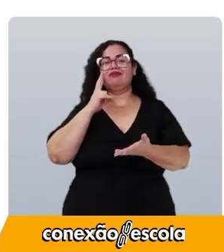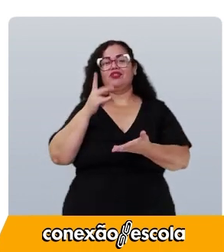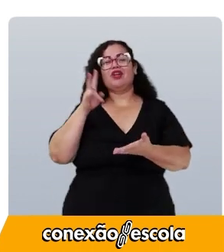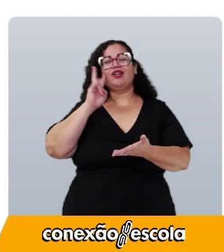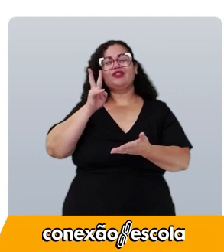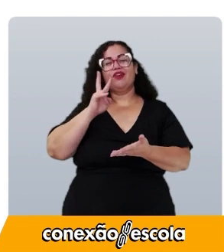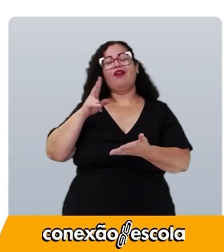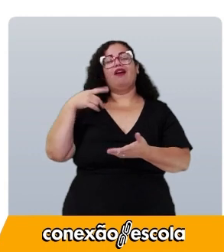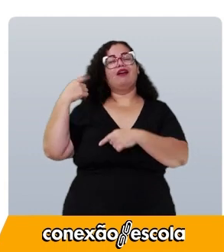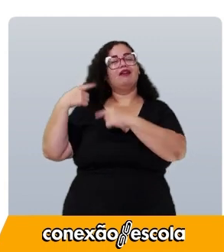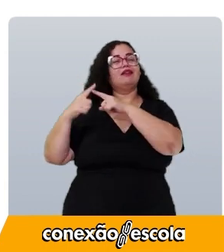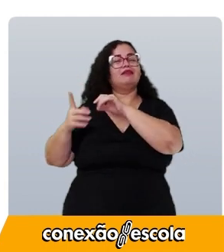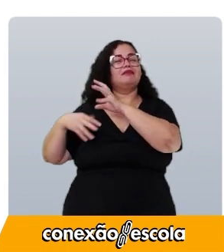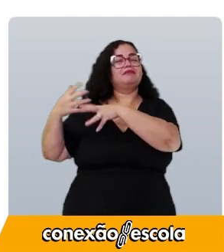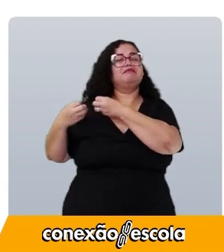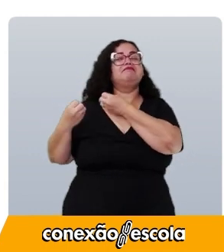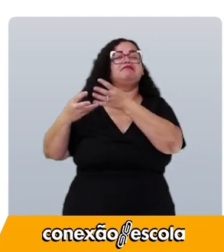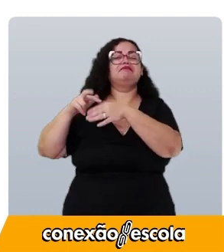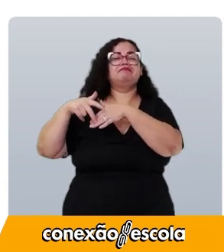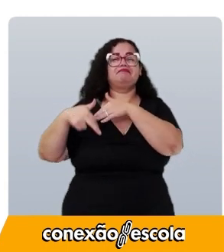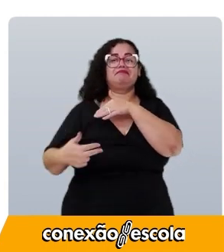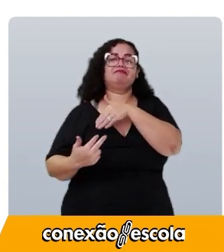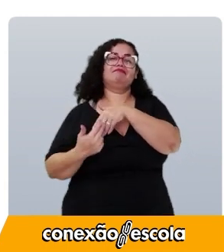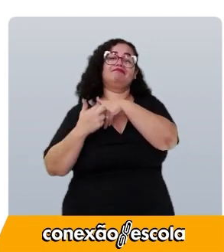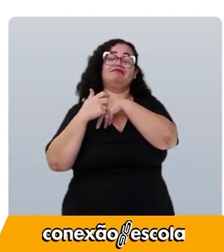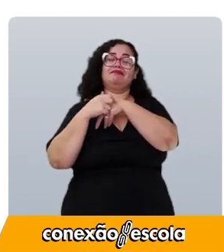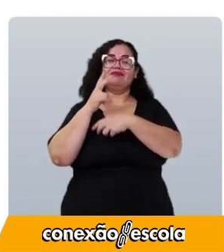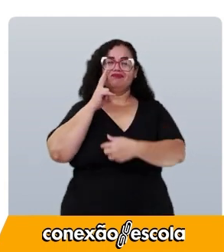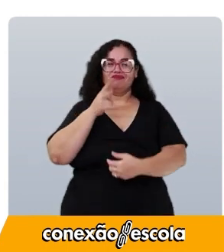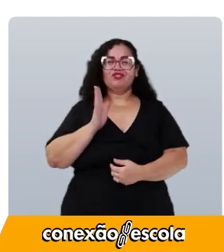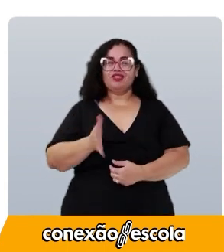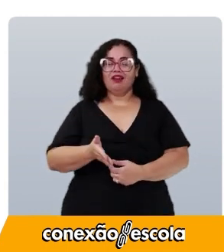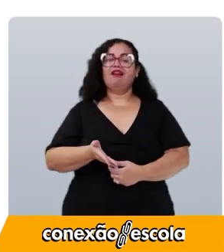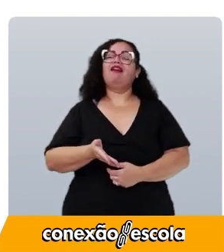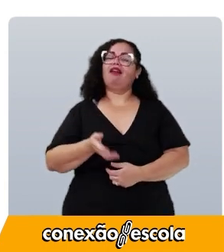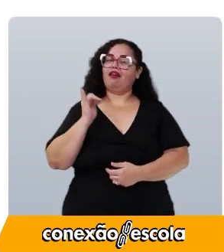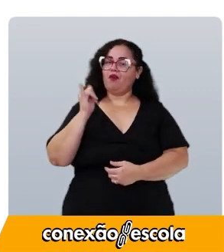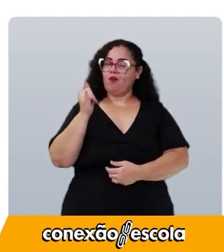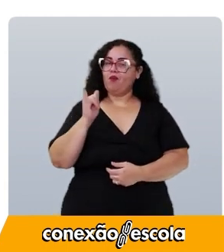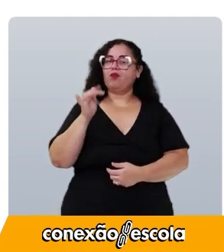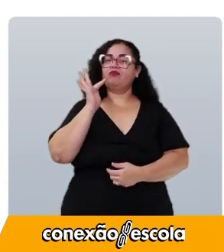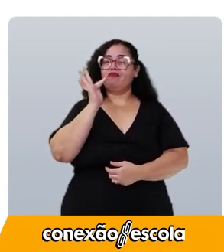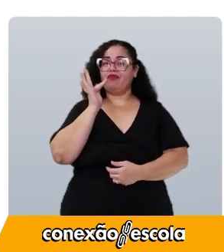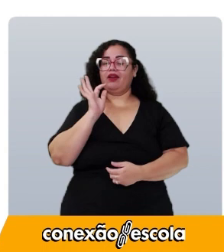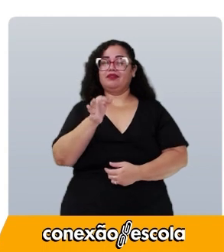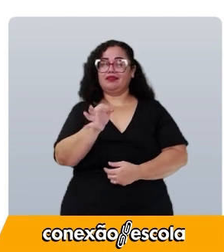ouviu aquela história? Rapunzel, jogue suas tranças. É um conto de fadas, né?